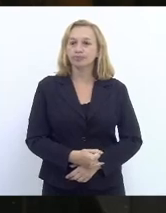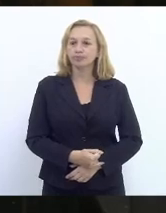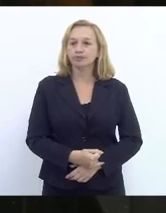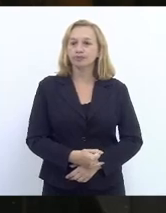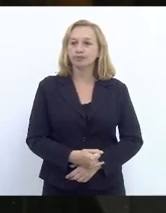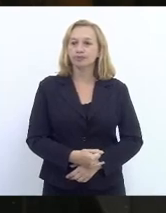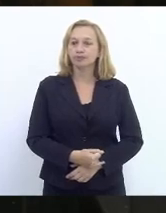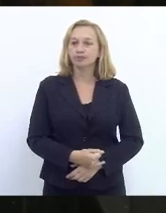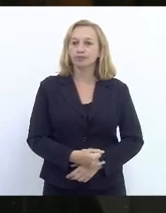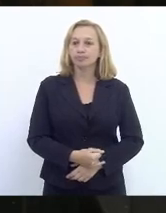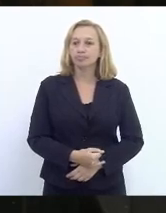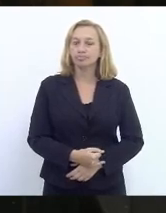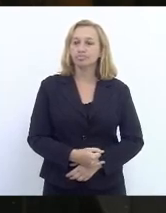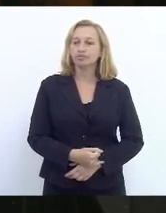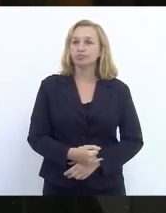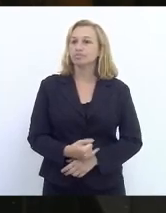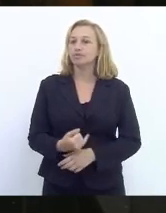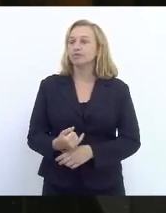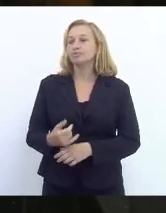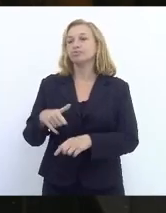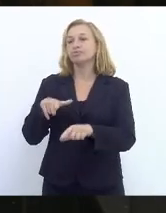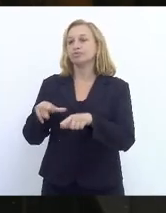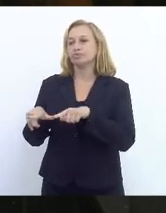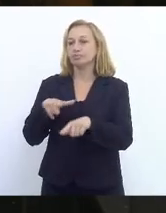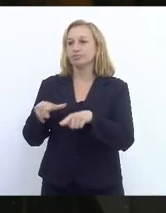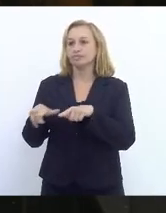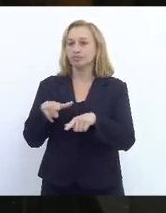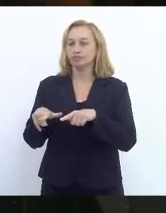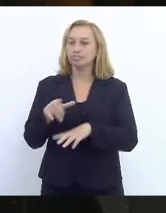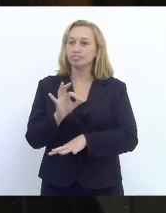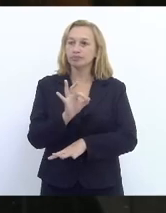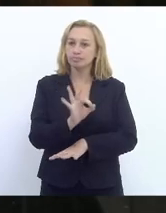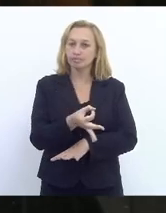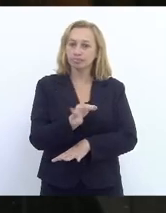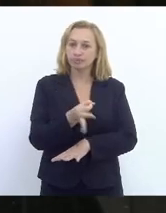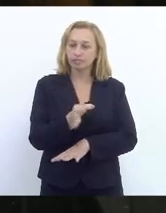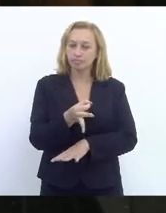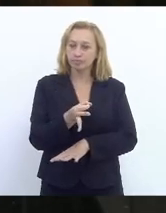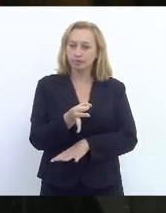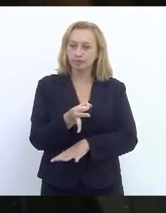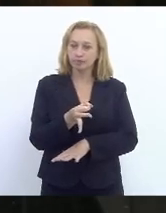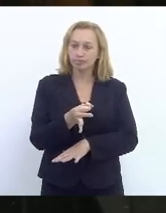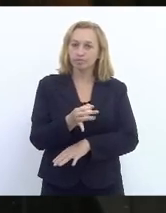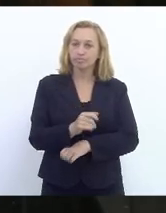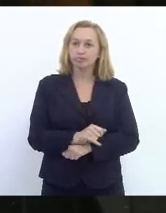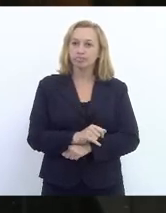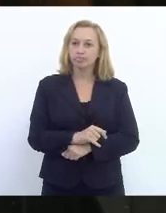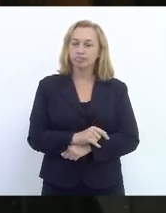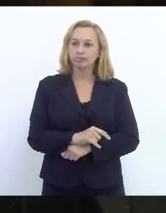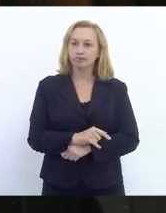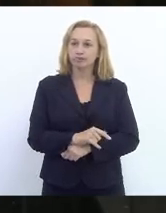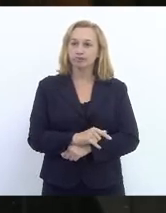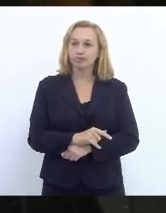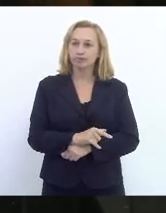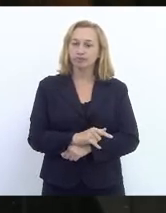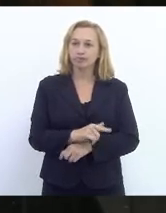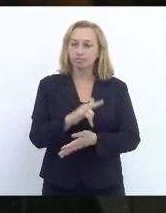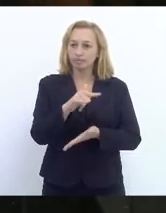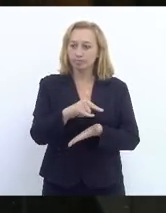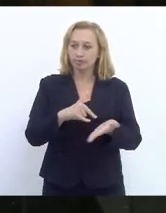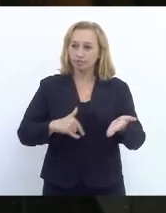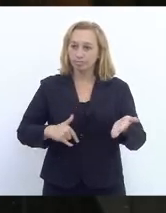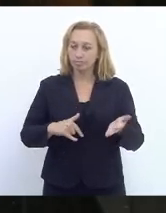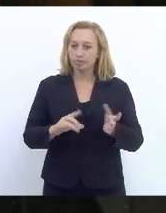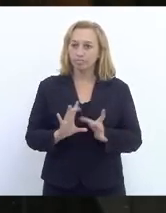a prestação do serviço de exatamente emitir o certificado de